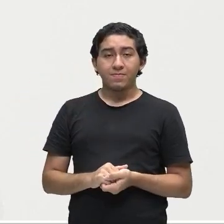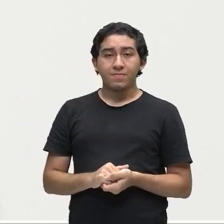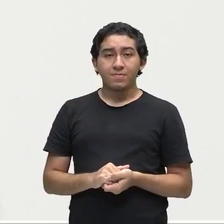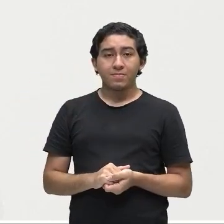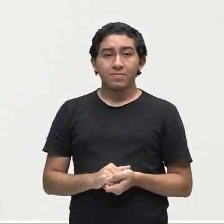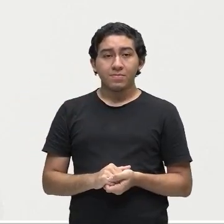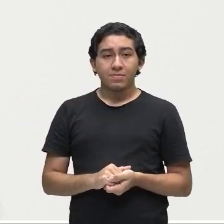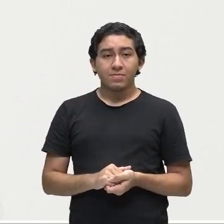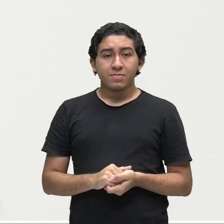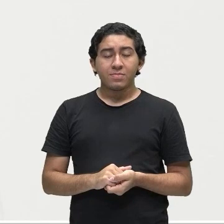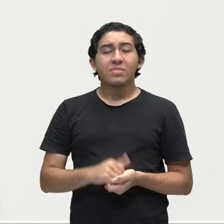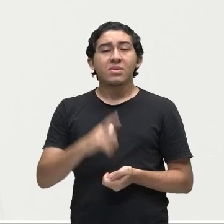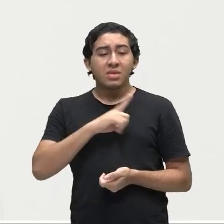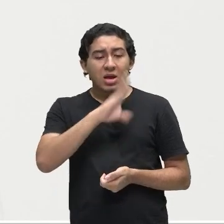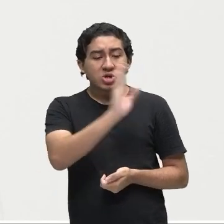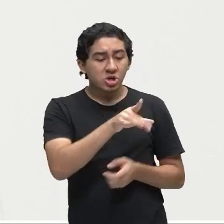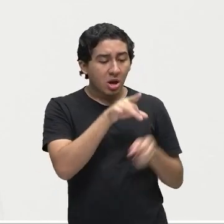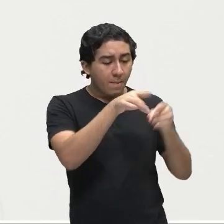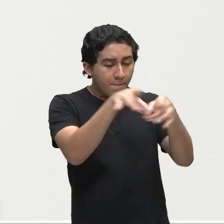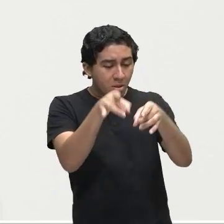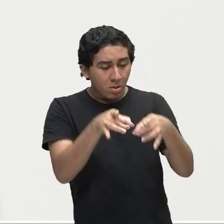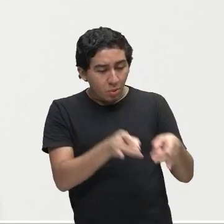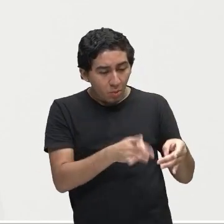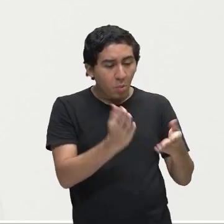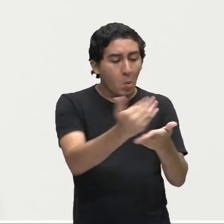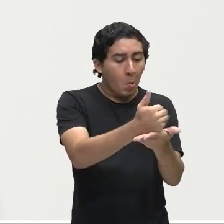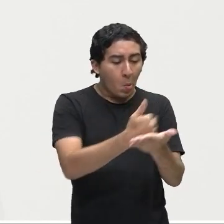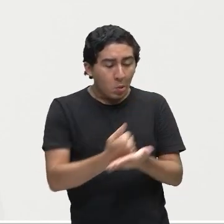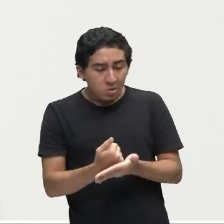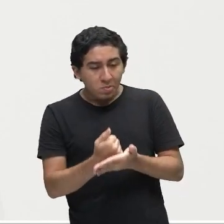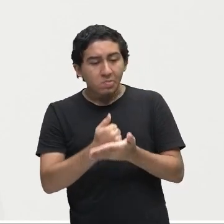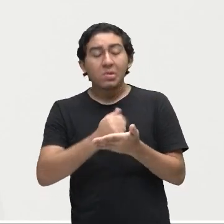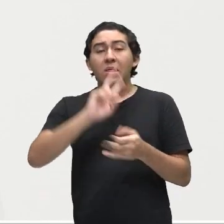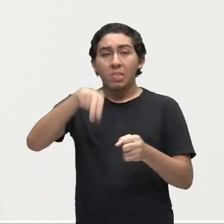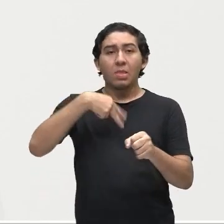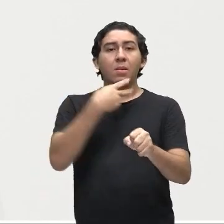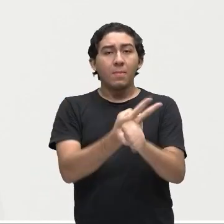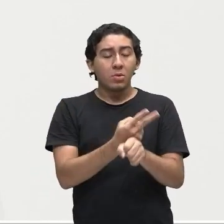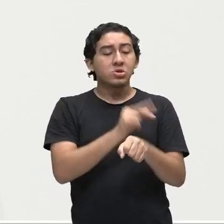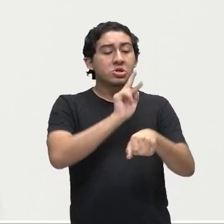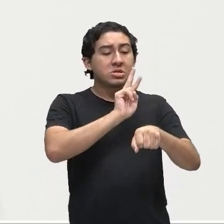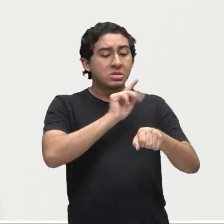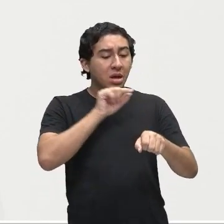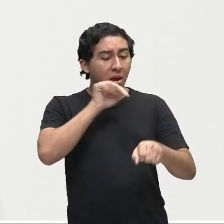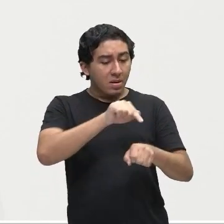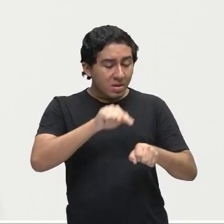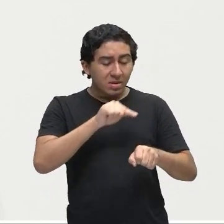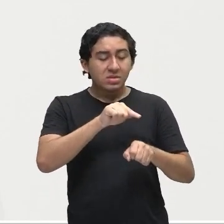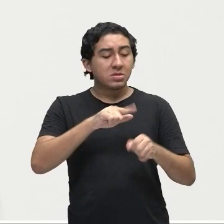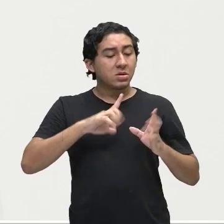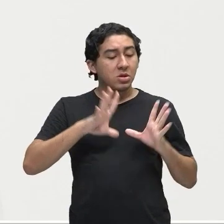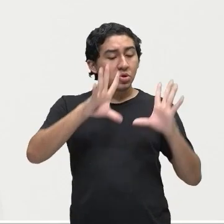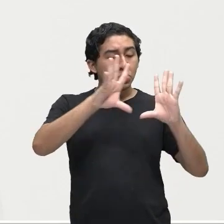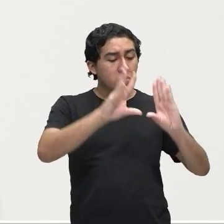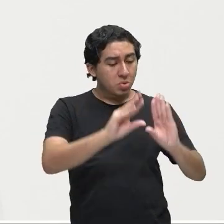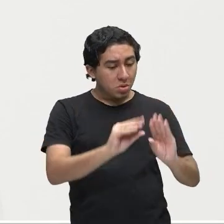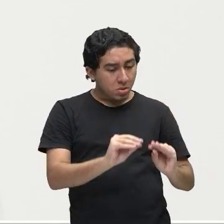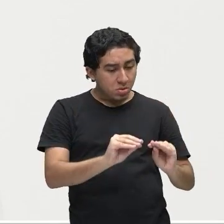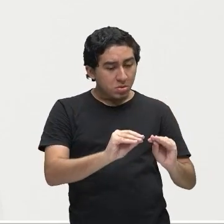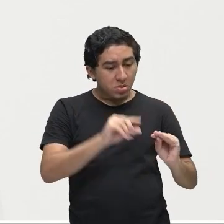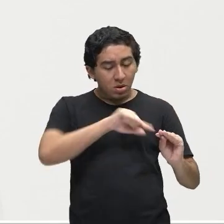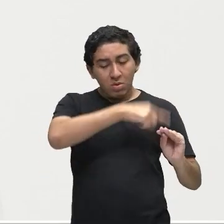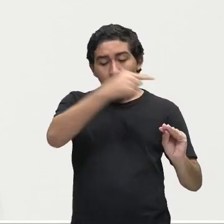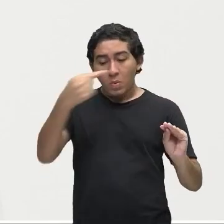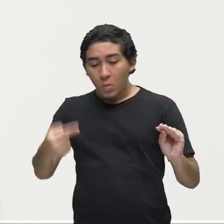área, boto essa área para descansar. No outro ano, eu já vou cultivar outro produto, boto